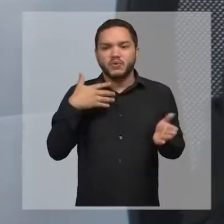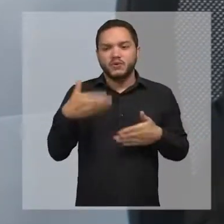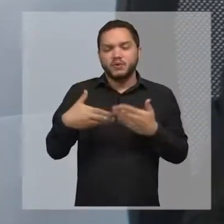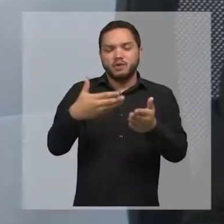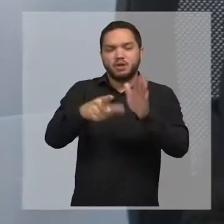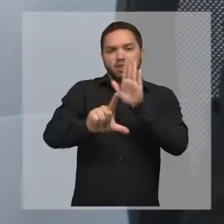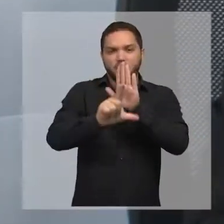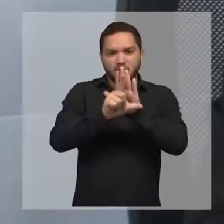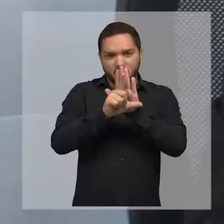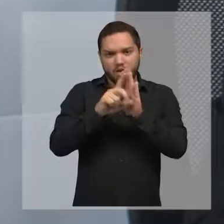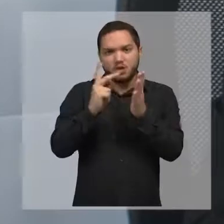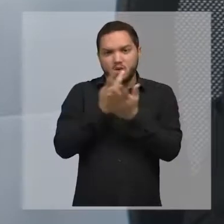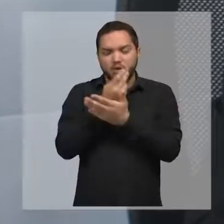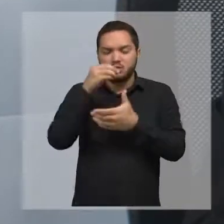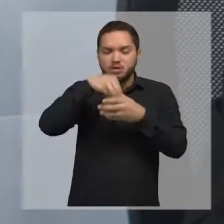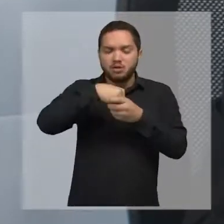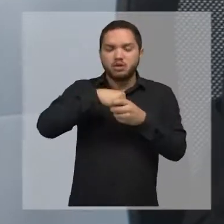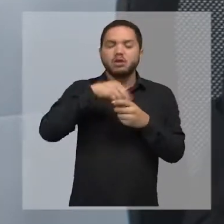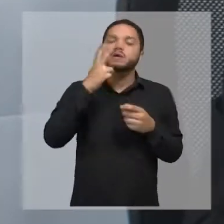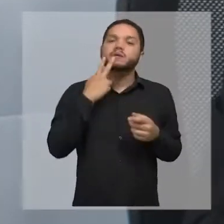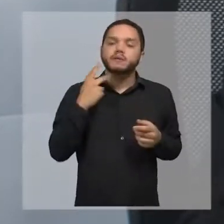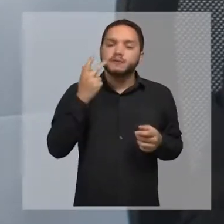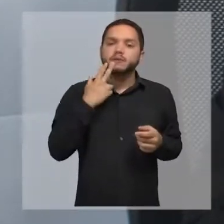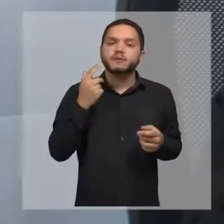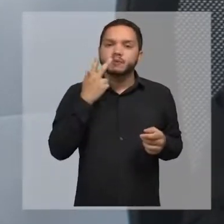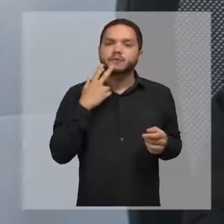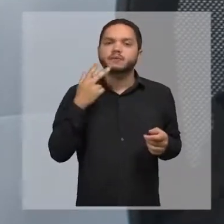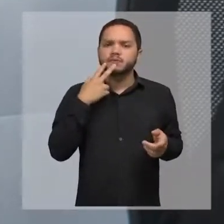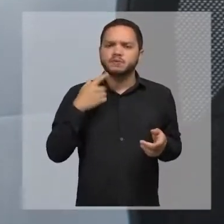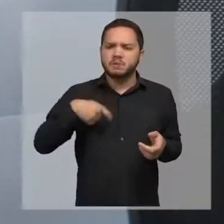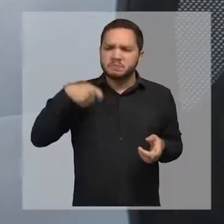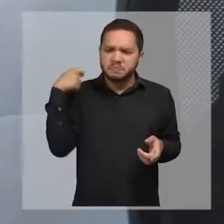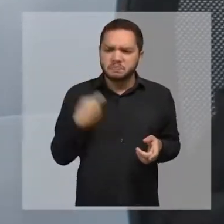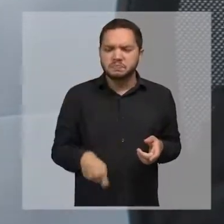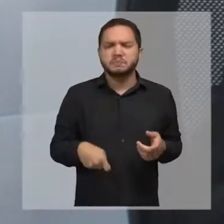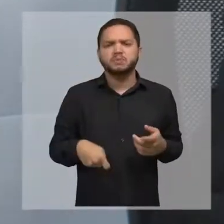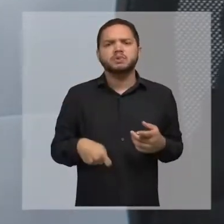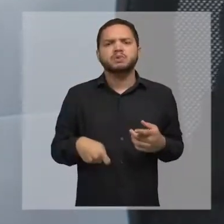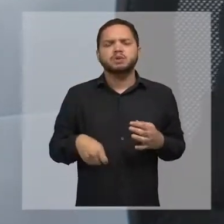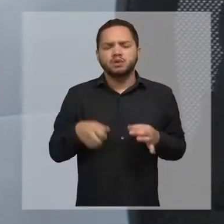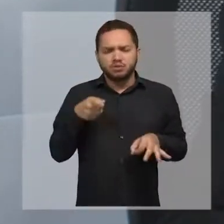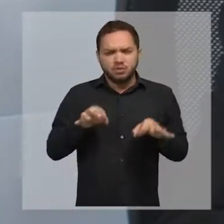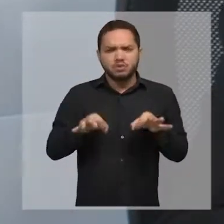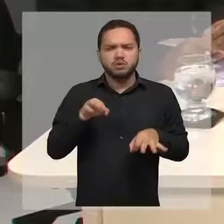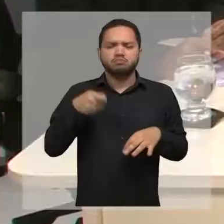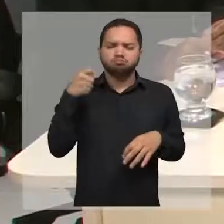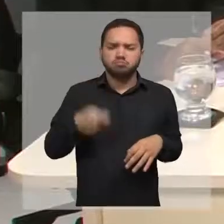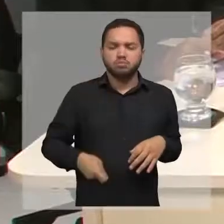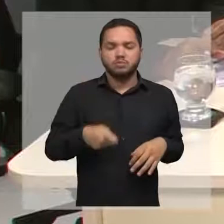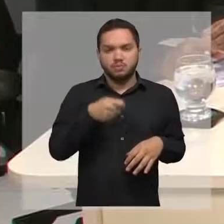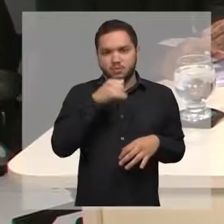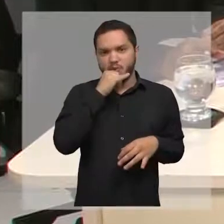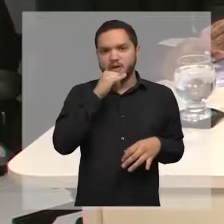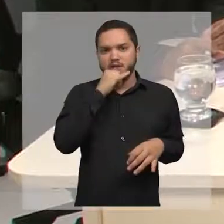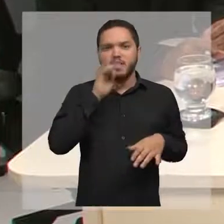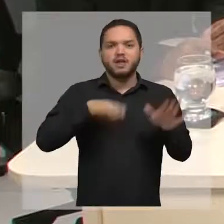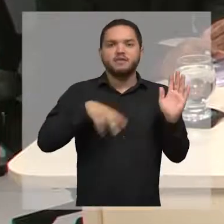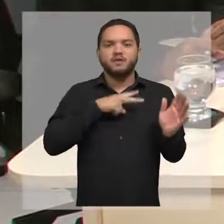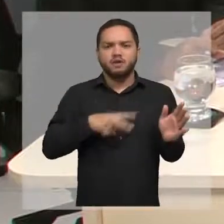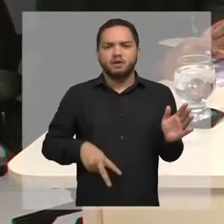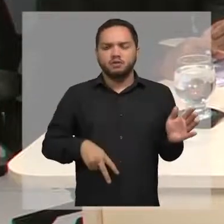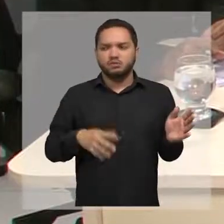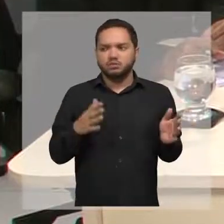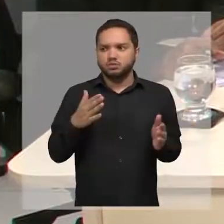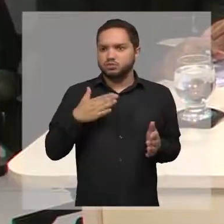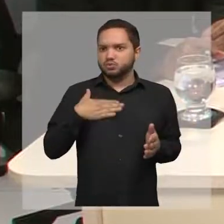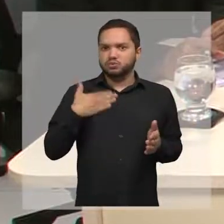Os trâmites das leis que acontecem no município, elas têm uma rigorosidade jurídica. Não pode, por exemplo, os vereadores às